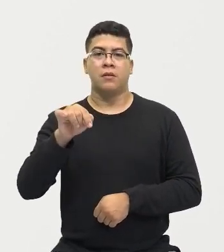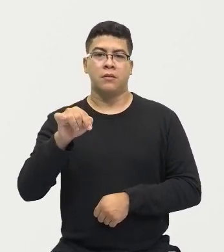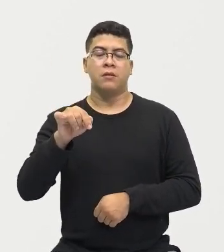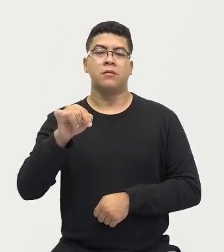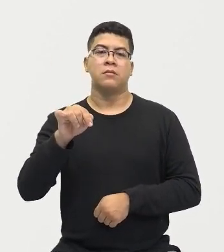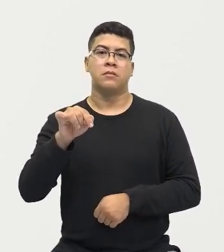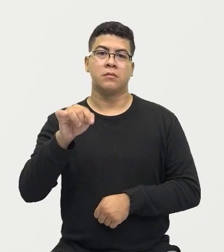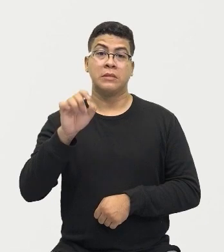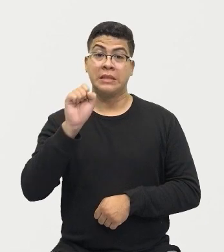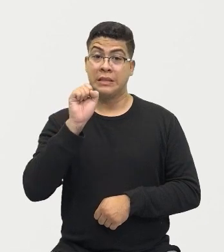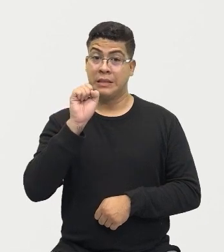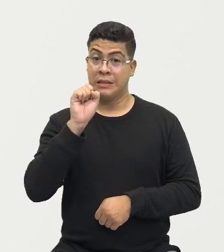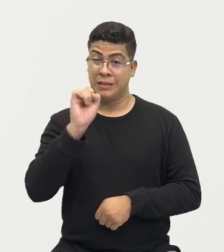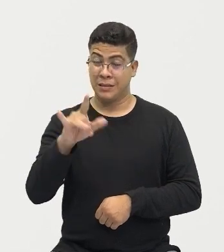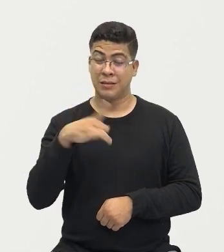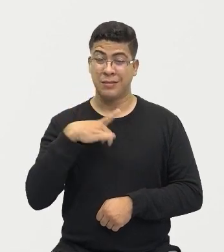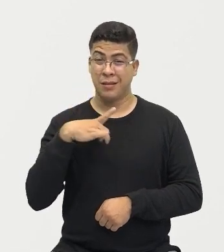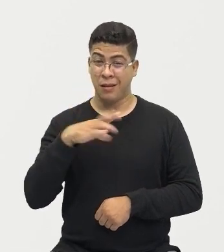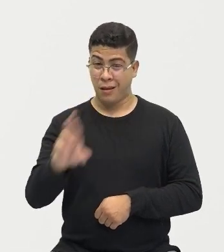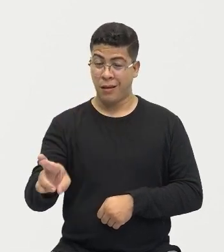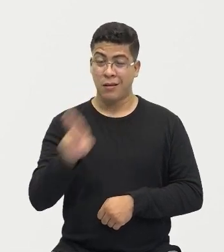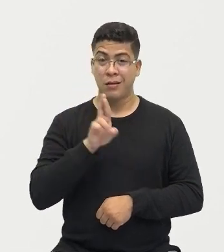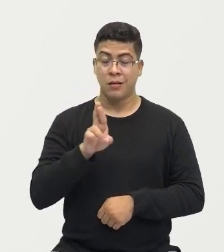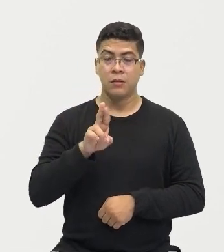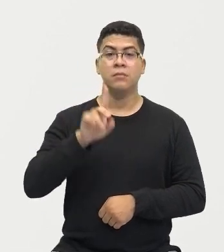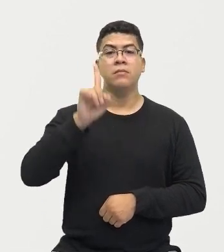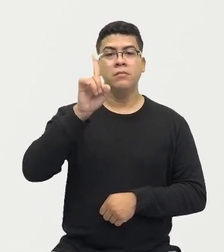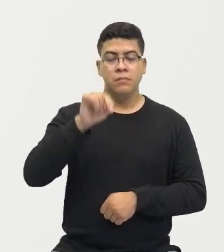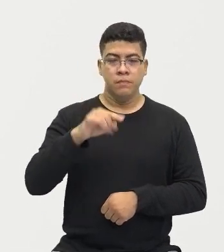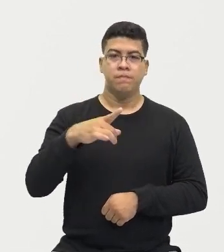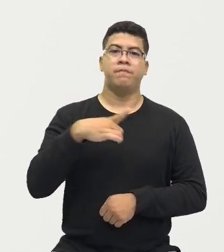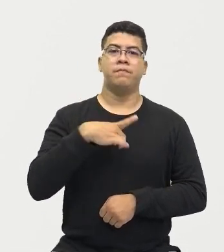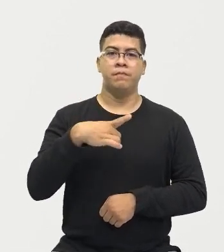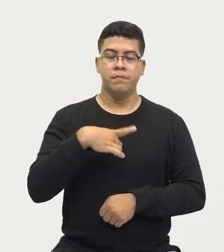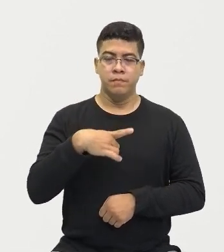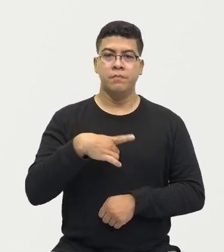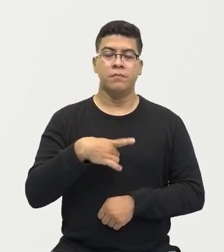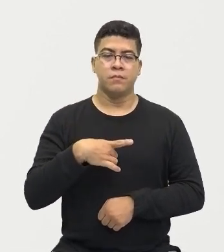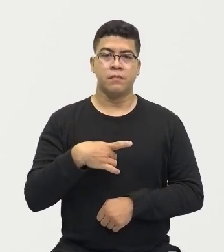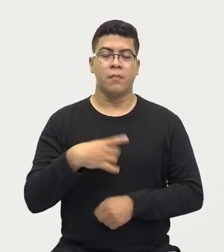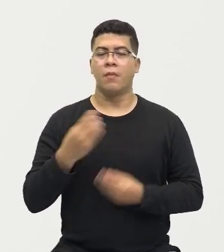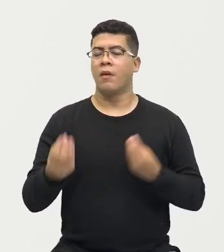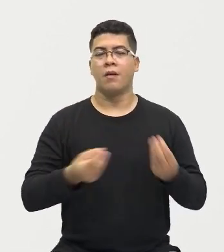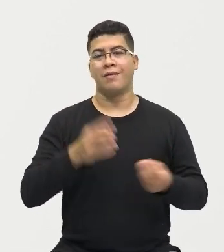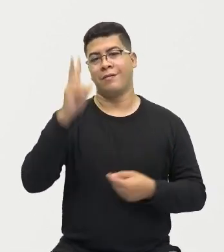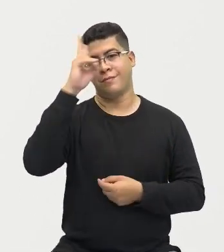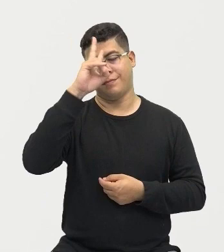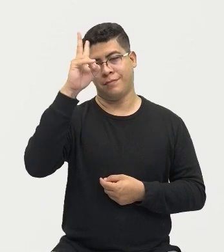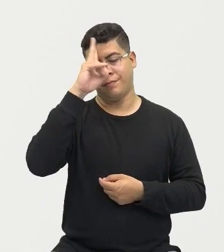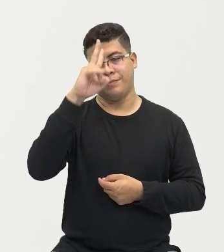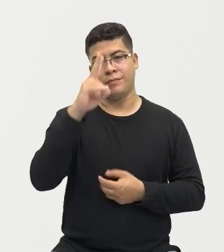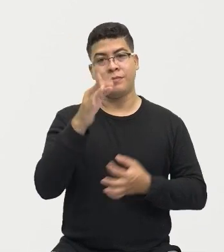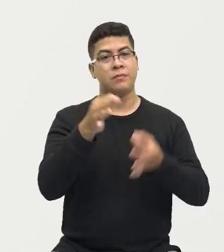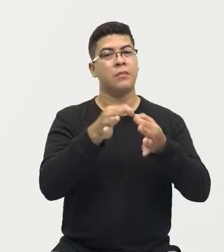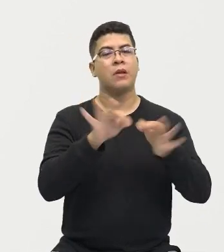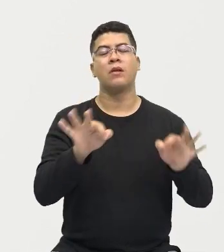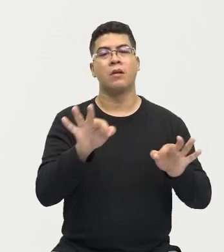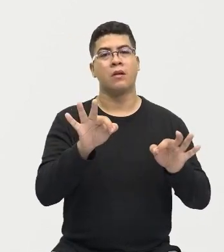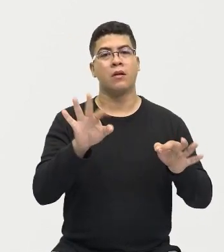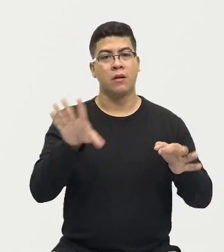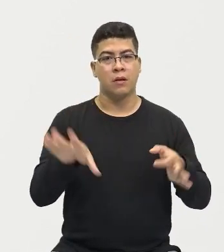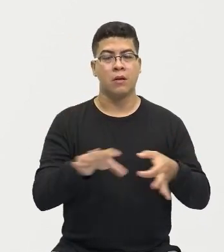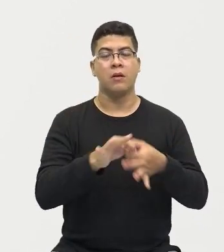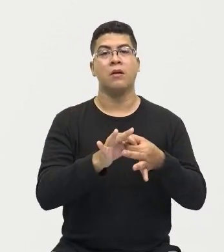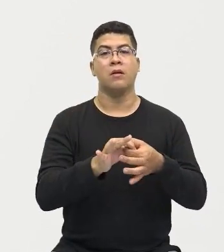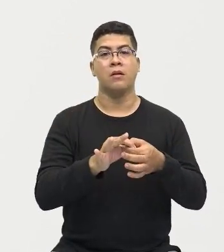substantiva, subjetiva. Vamos relembrar uma situação para você poder entender o que é uma oração subordinada,